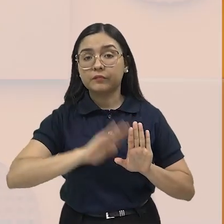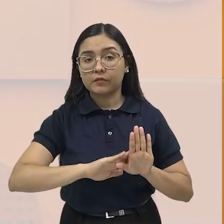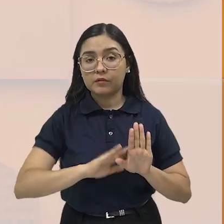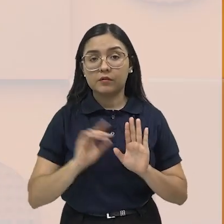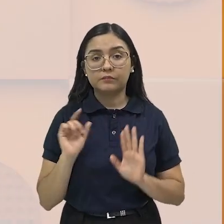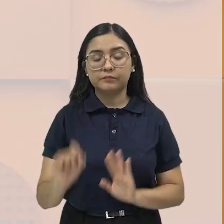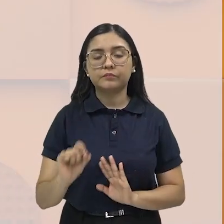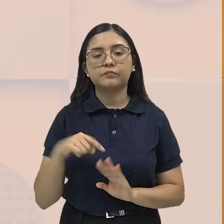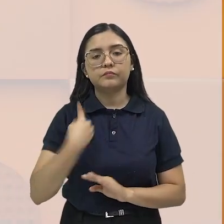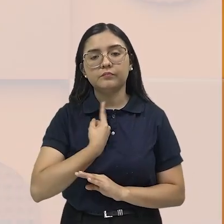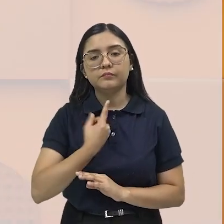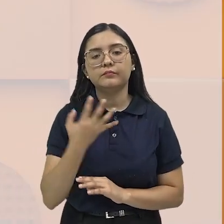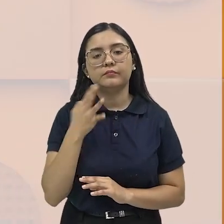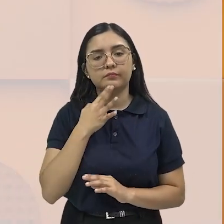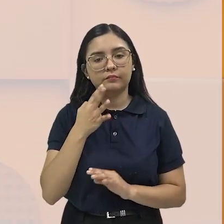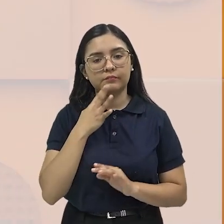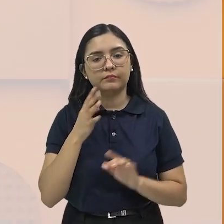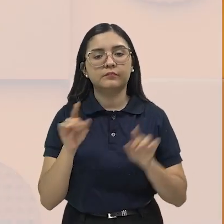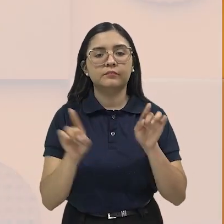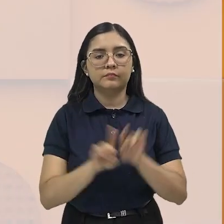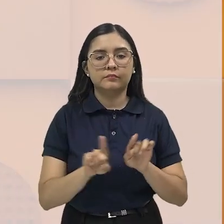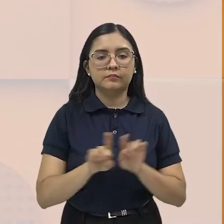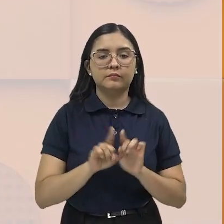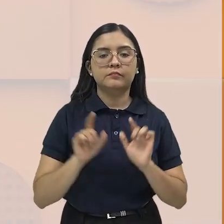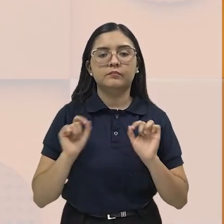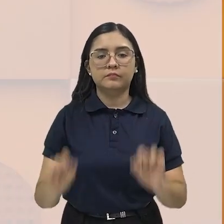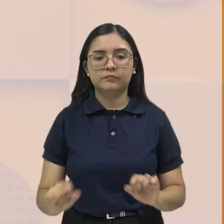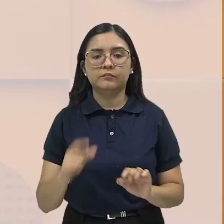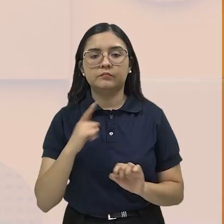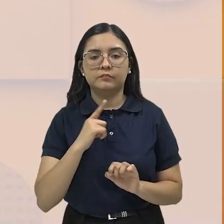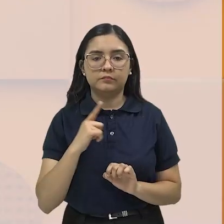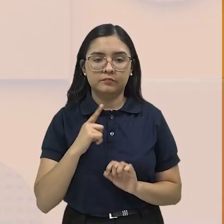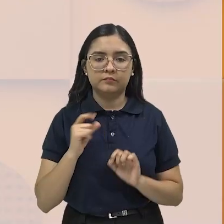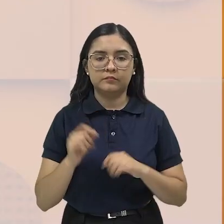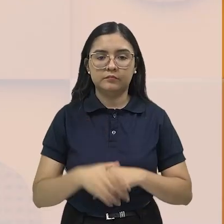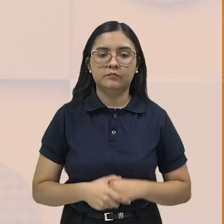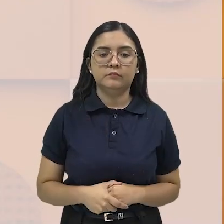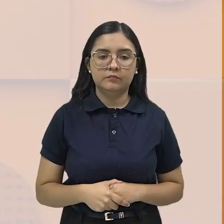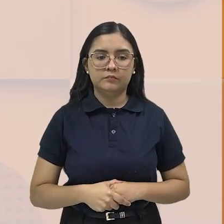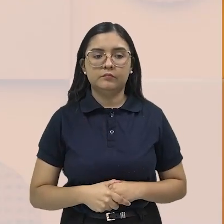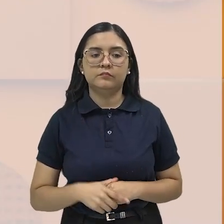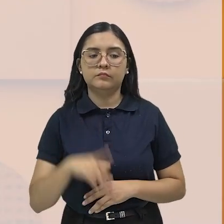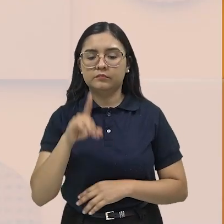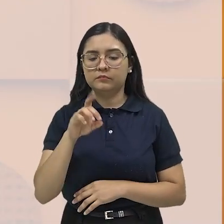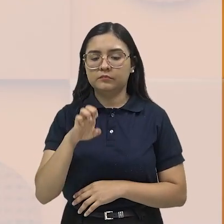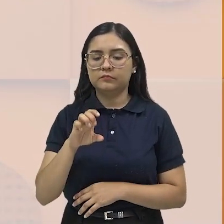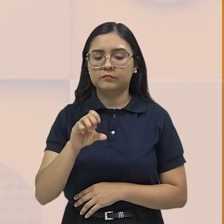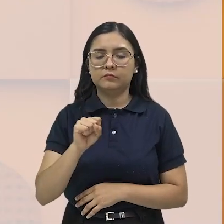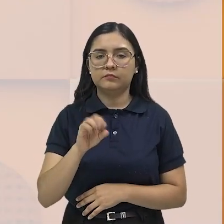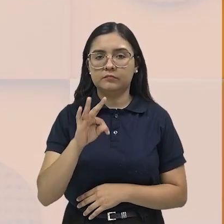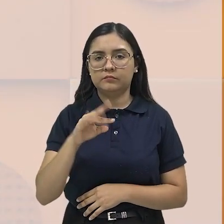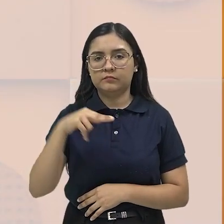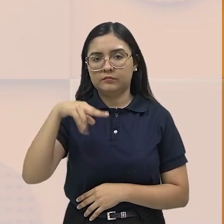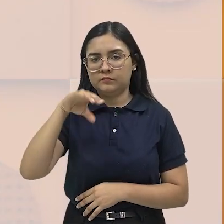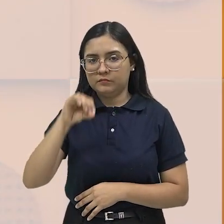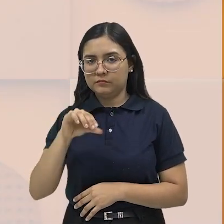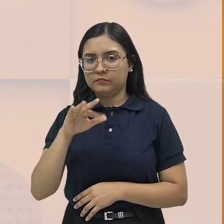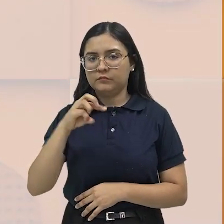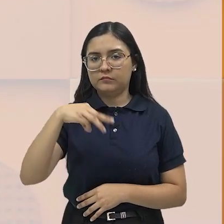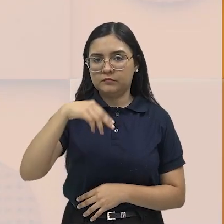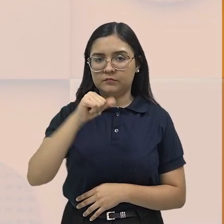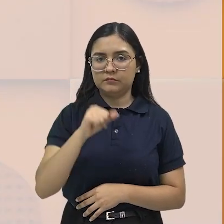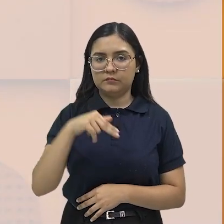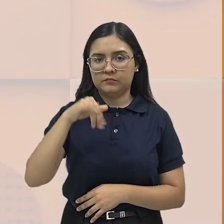vai conhecer e vai denominar como Destino Manifesto. Prestem atenção e